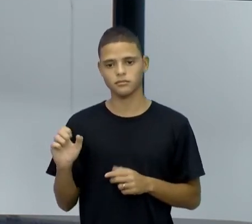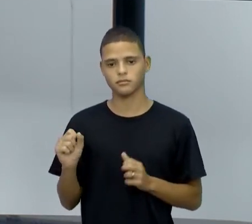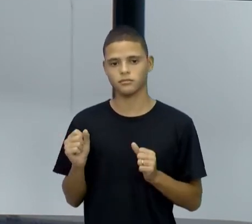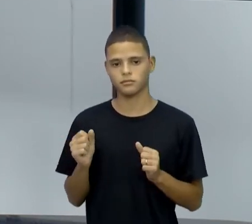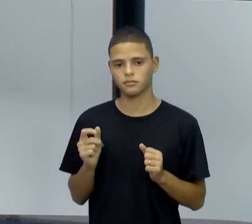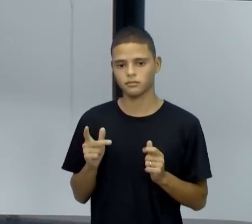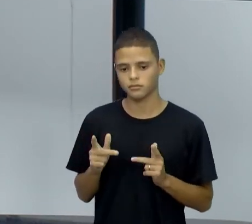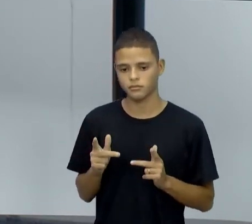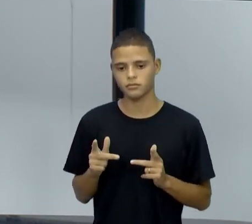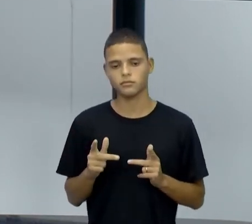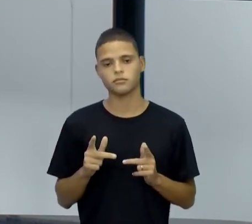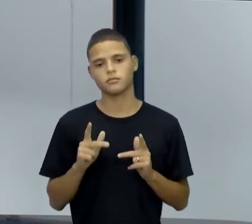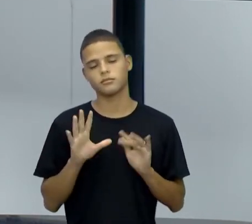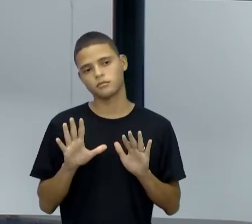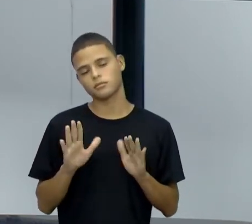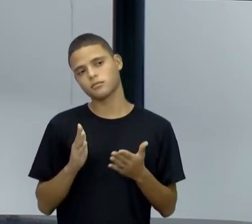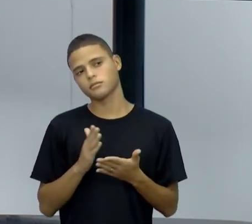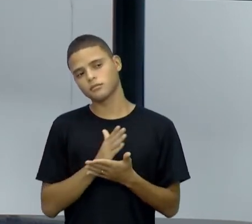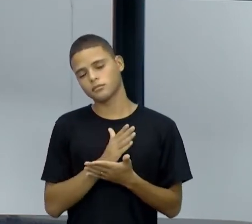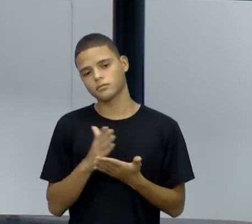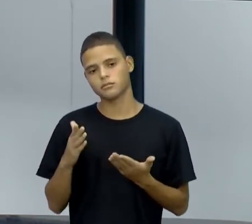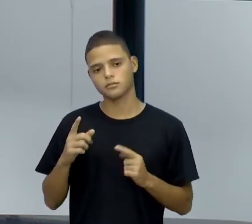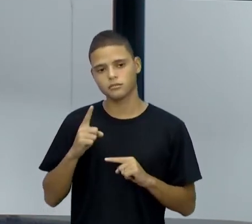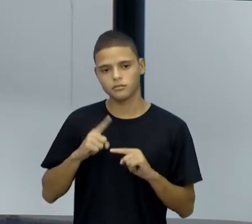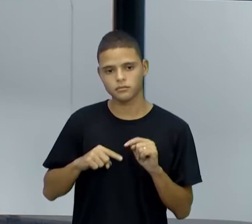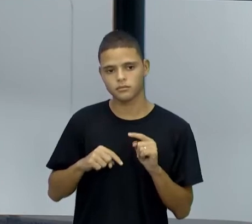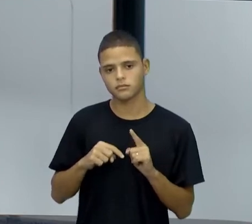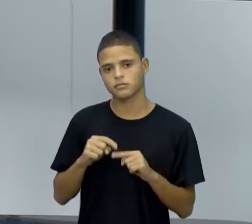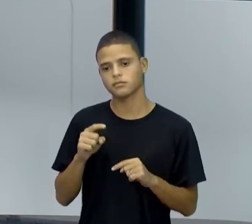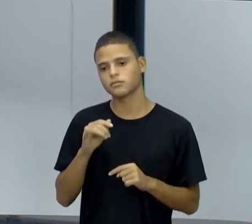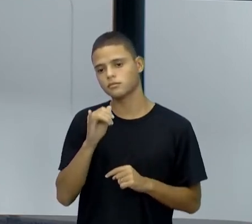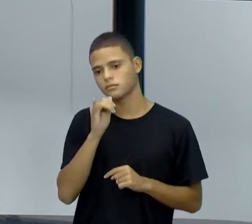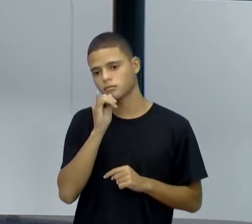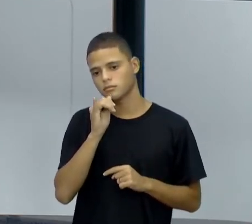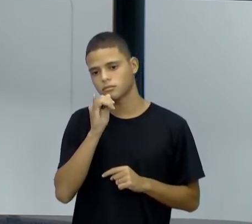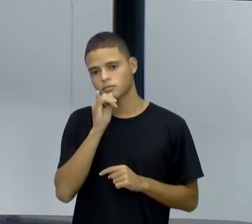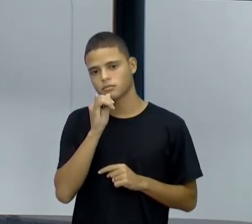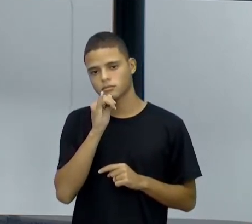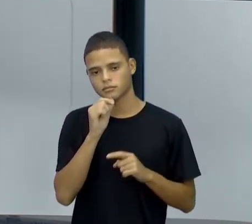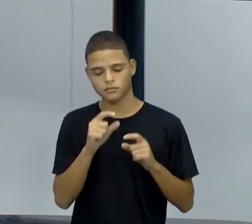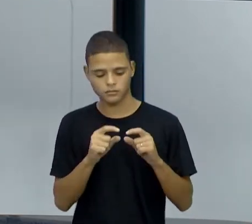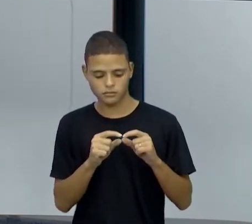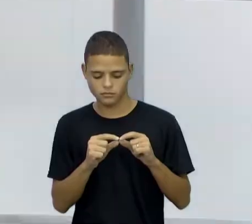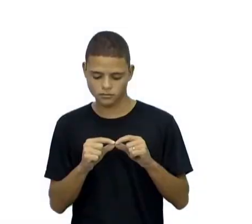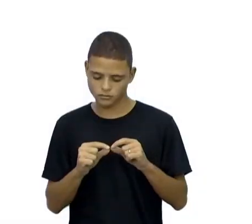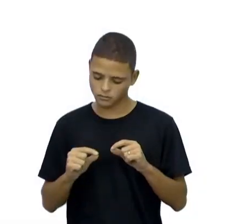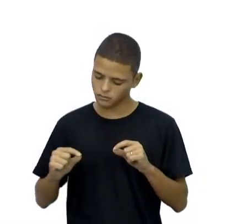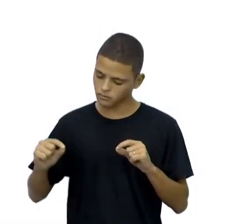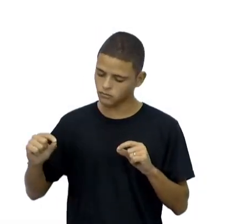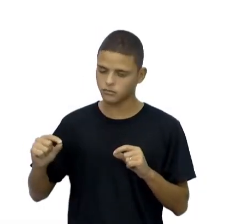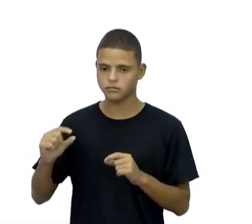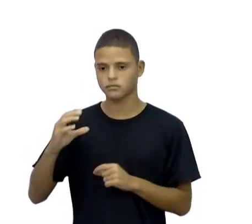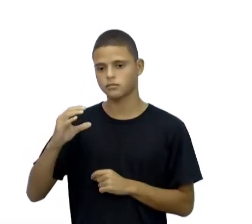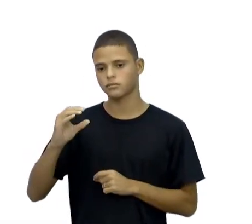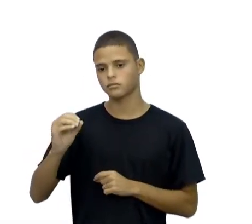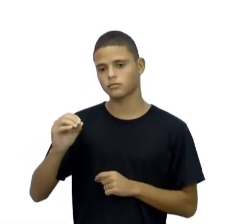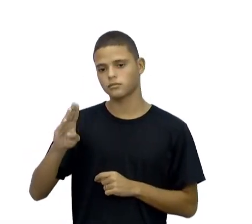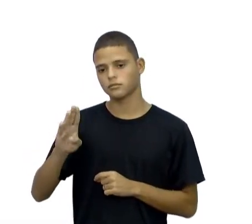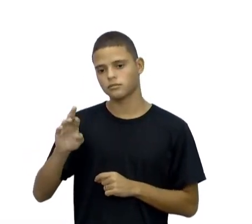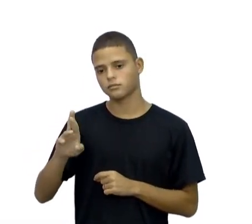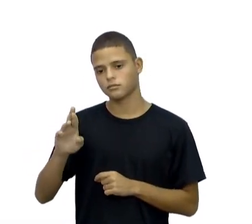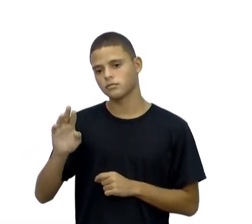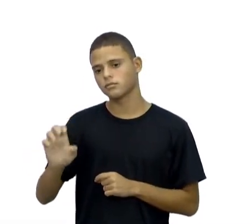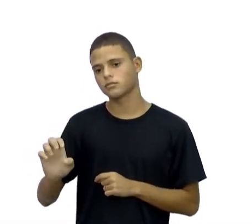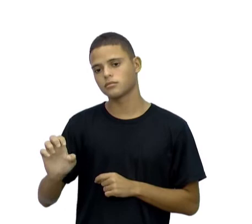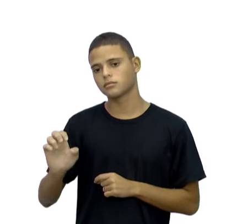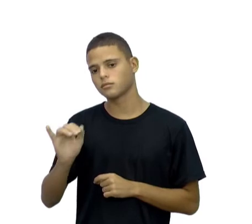certo? Só que alguns materiais, por exemplo, o fio de cobre, que a gente vai chamar de condutor, os elétrons, ó, vamos